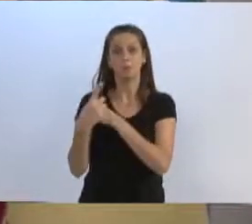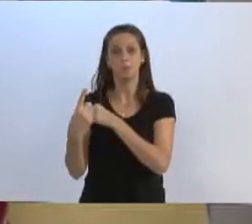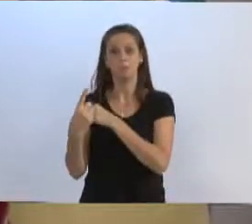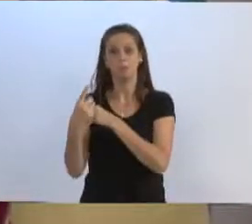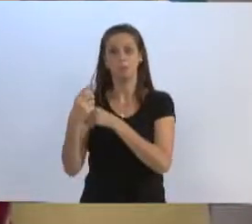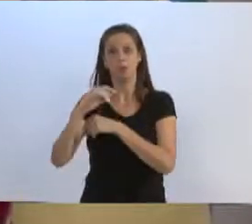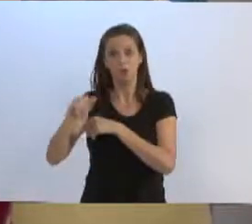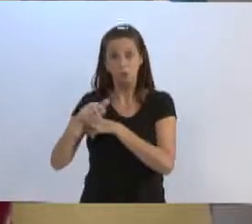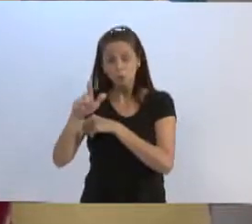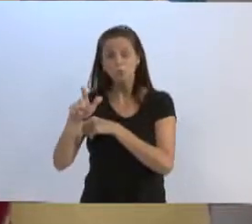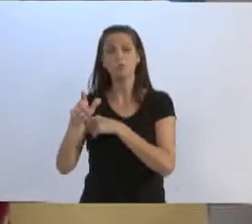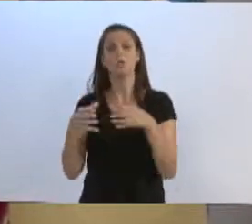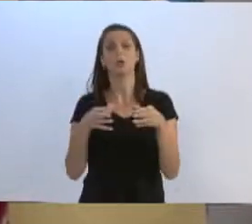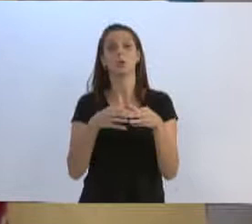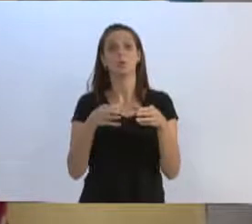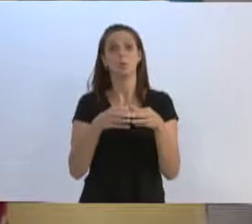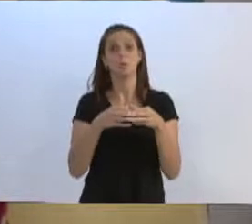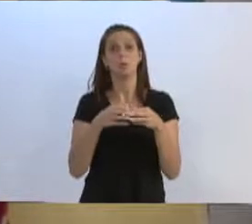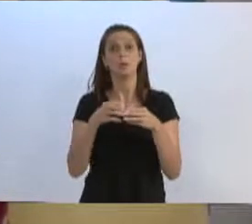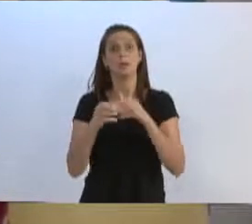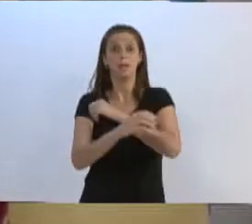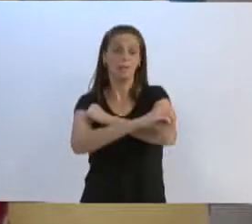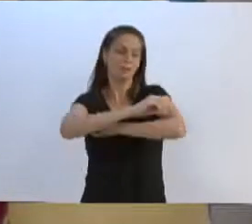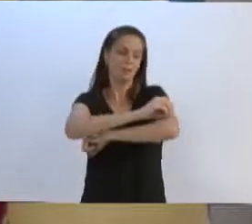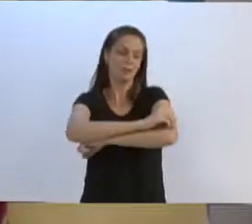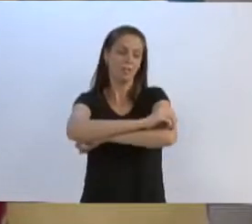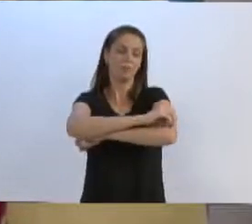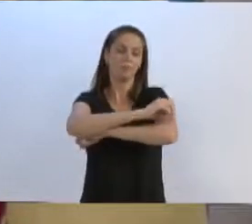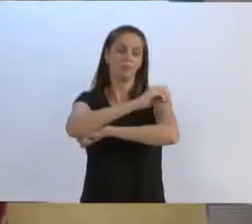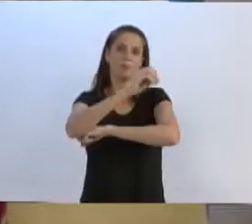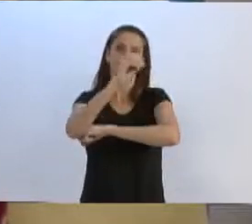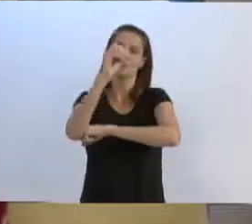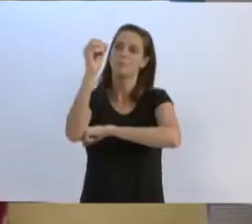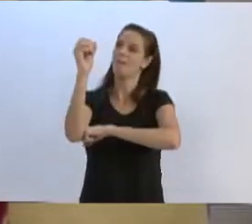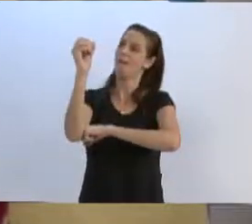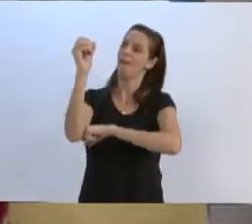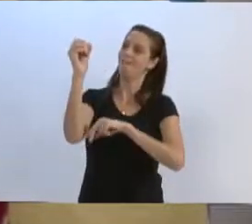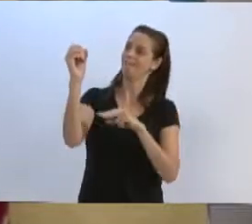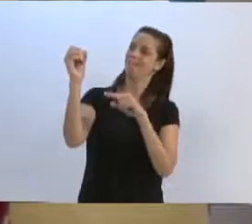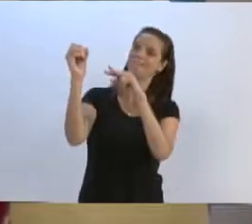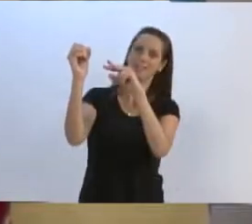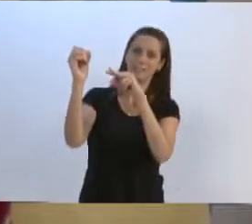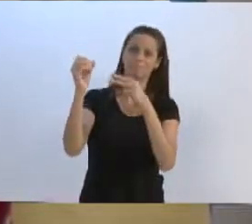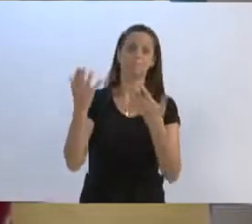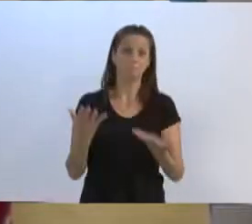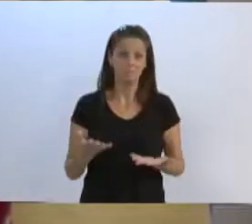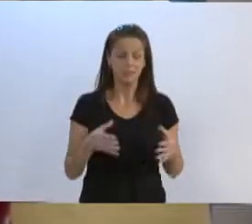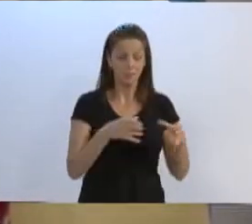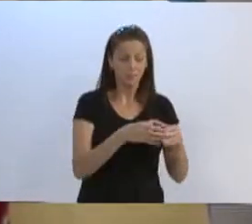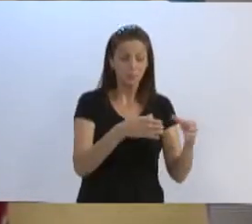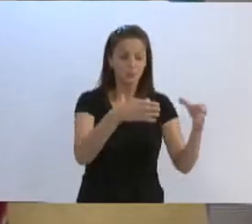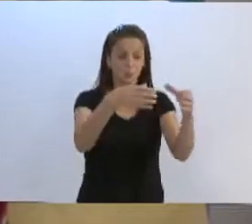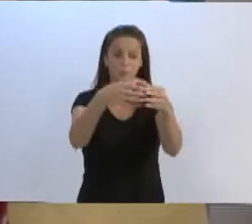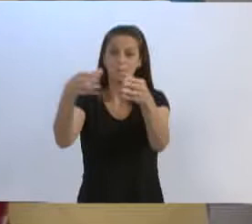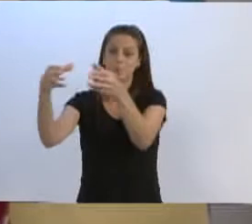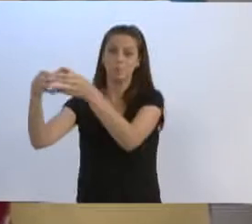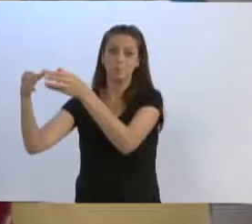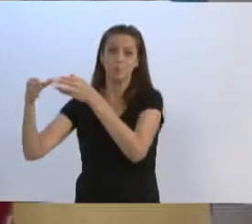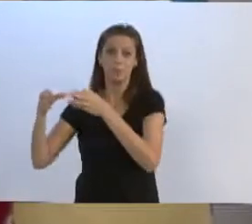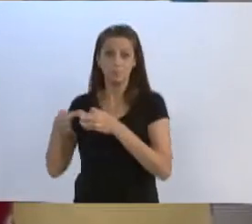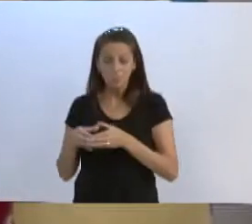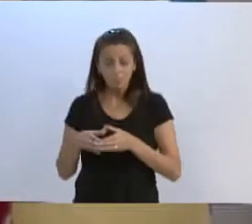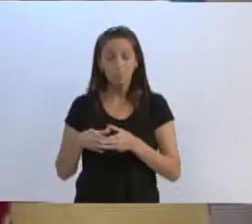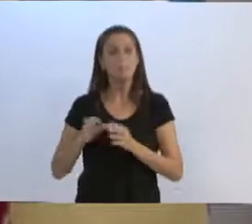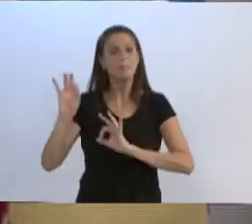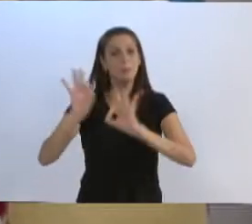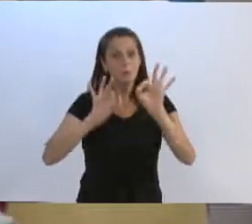e o Grupo Veja o Sol Nascer. Esse trabalho que eles estão fazendo é constituído, essa semana